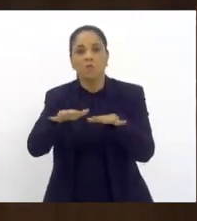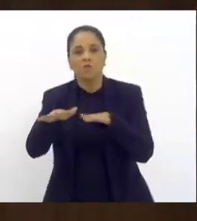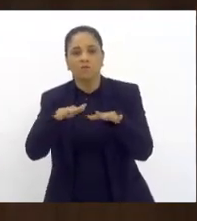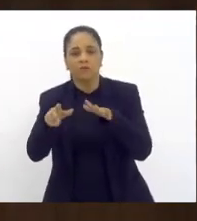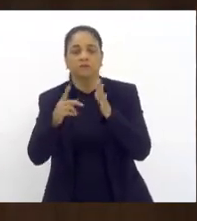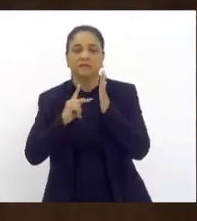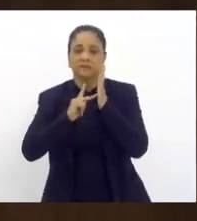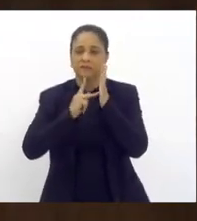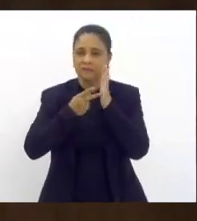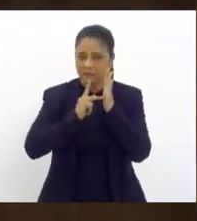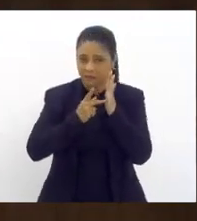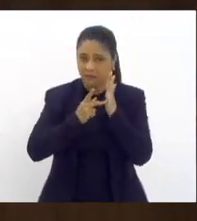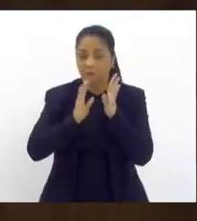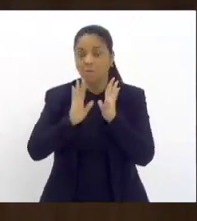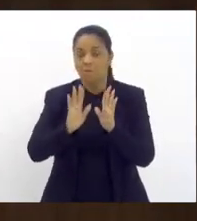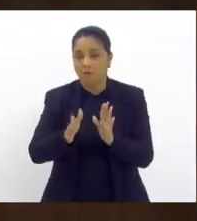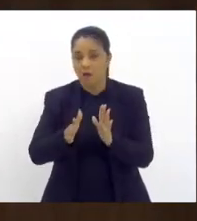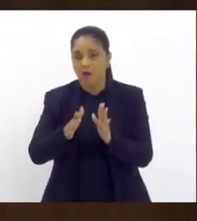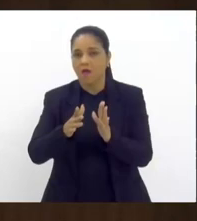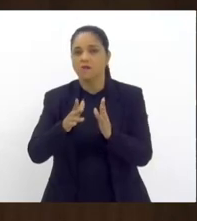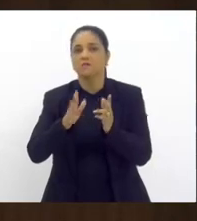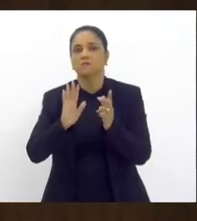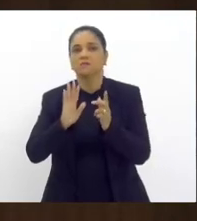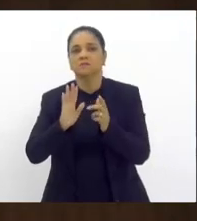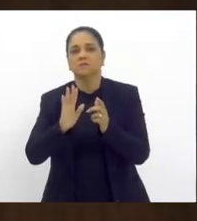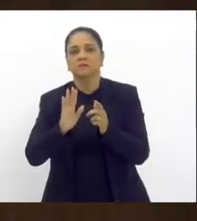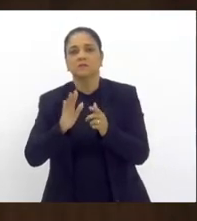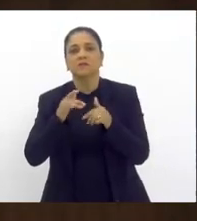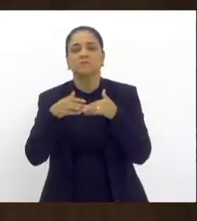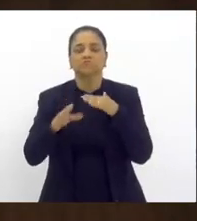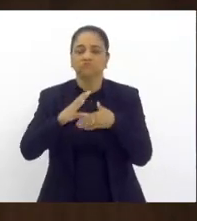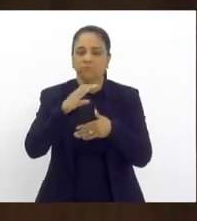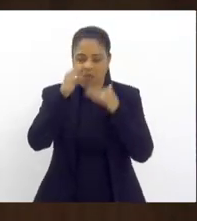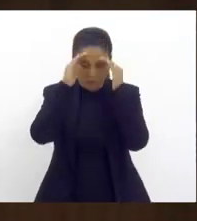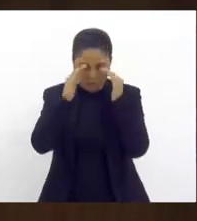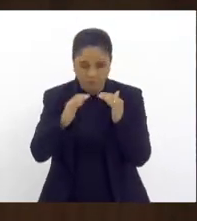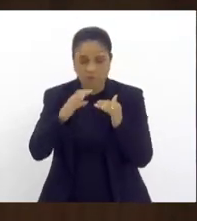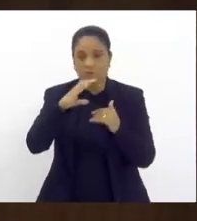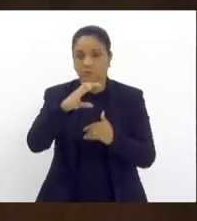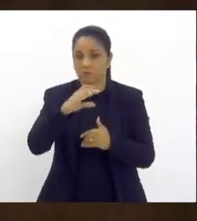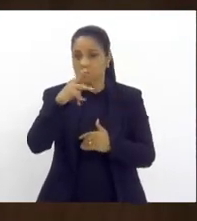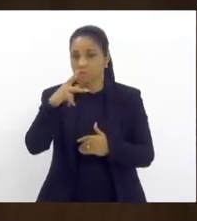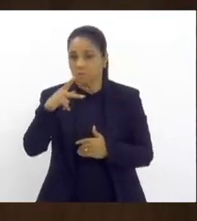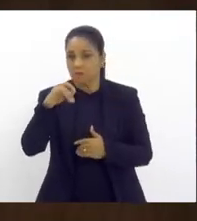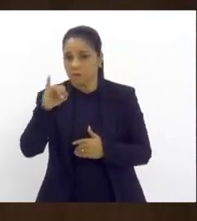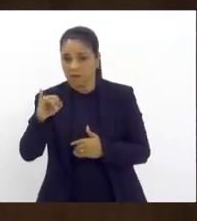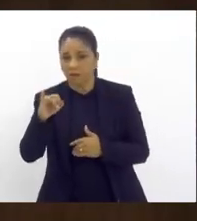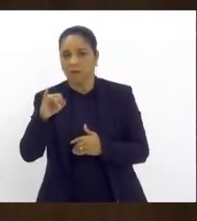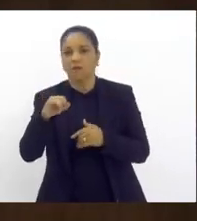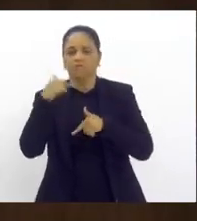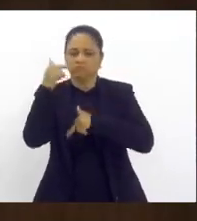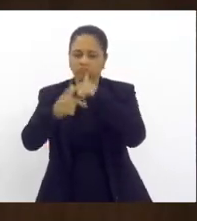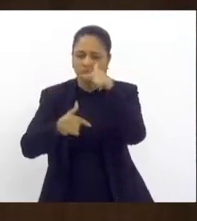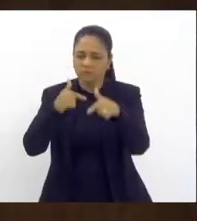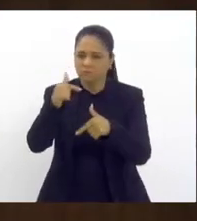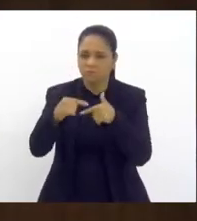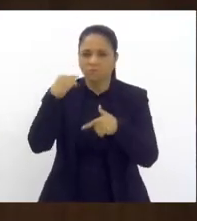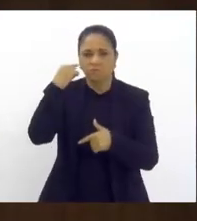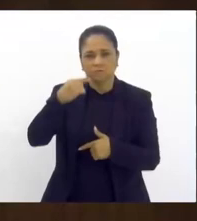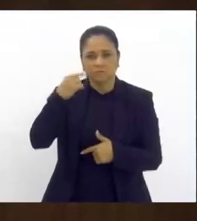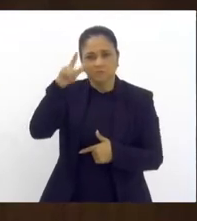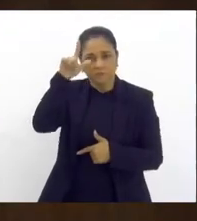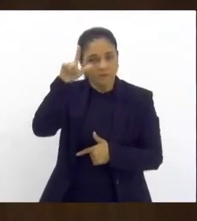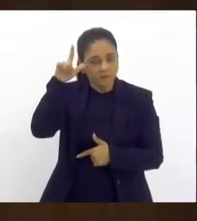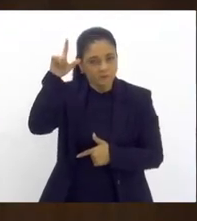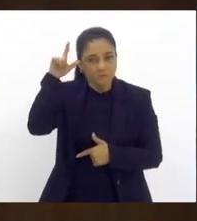mais. Mas, em respeito ao encaminhamento da CPI, de um trabalho árduo que foi feito pela deputada Lucinha e por todos os parlamentares